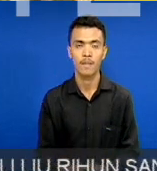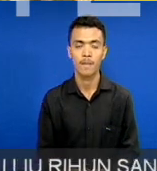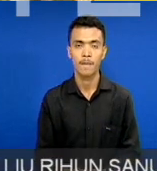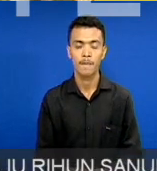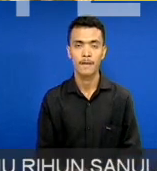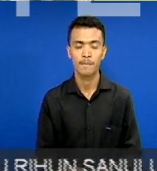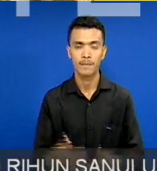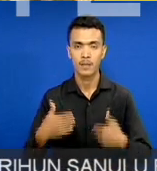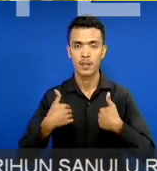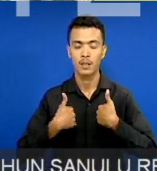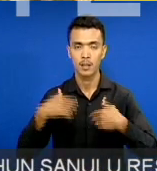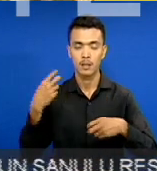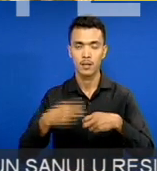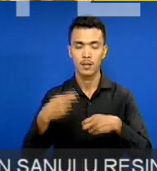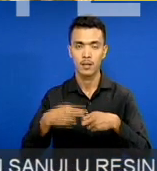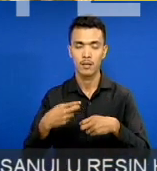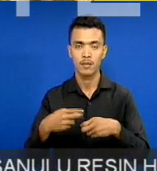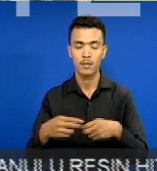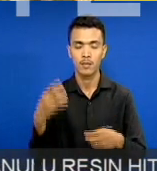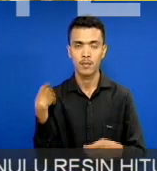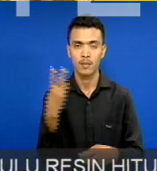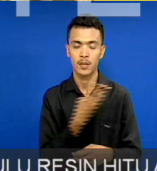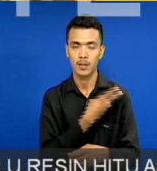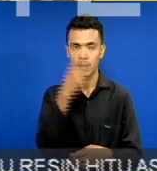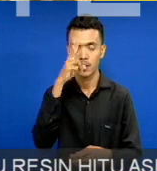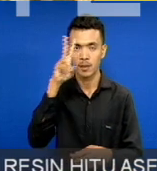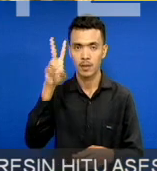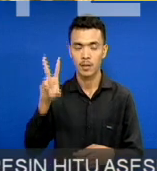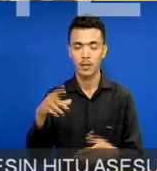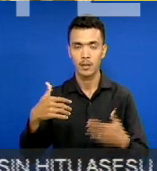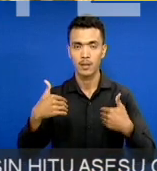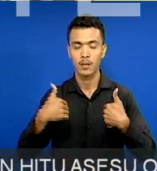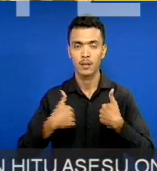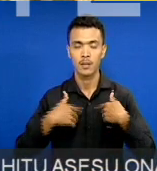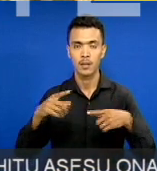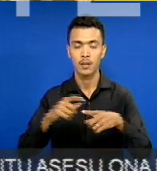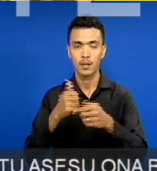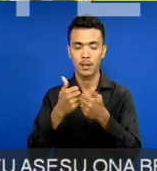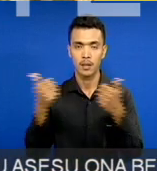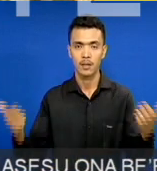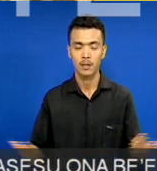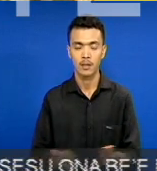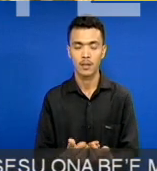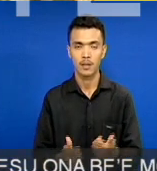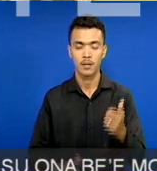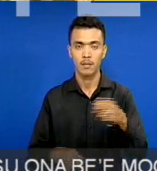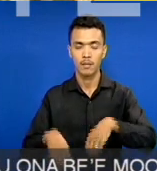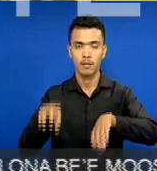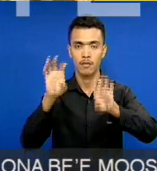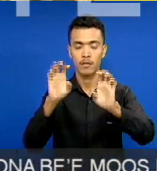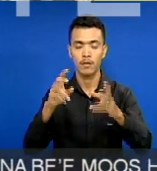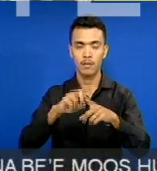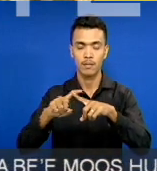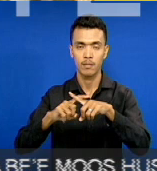ia falhan suruma nebe un problema rumo, falhan suruma nebe itare, kata iya ni agensi serne ma atualiza to na agensi ne bem fa ampulsa